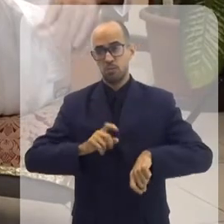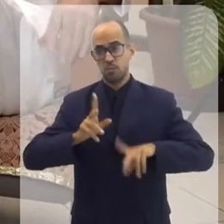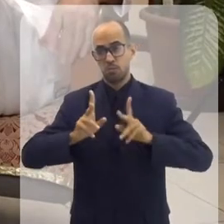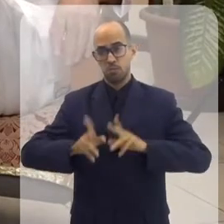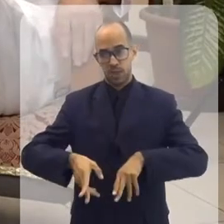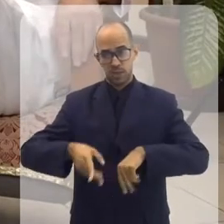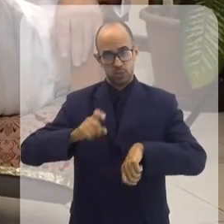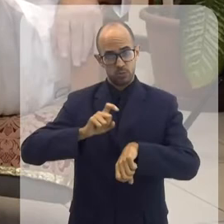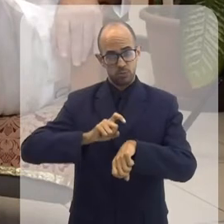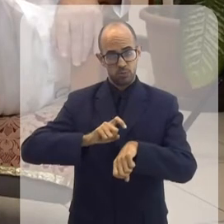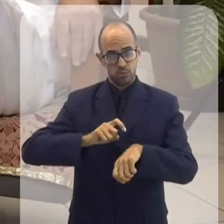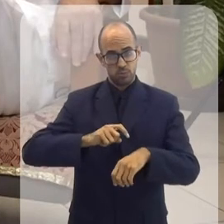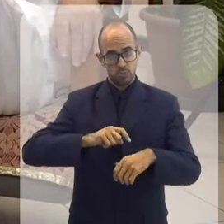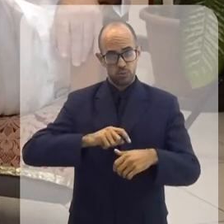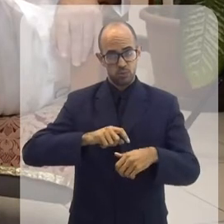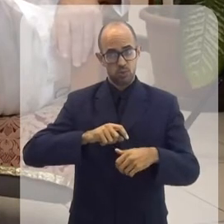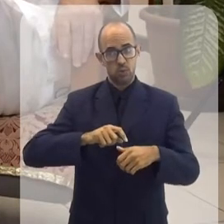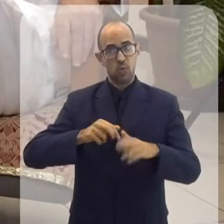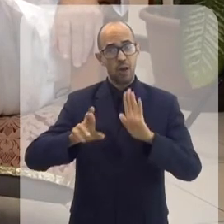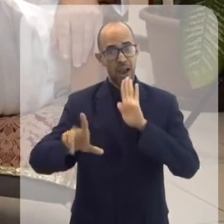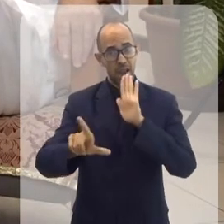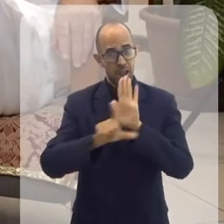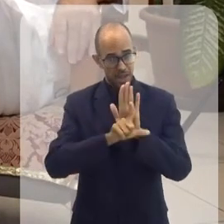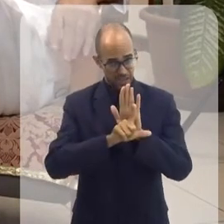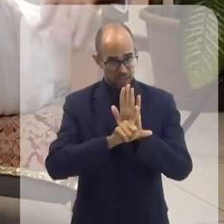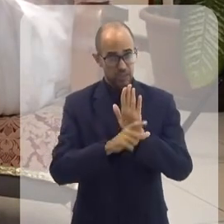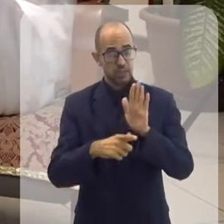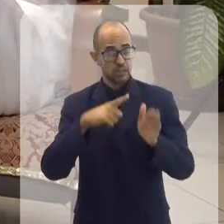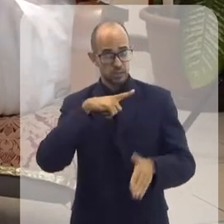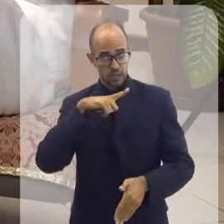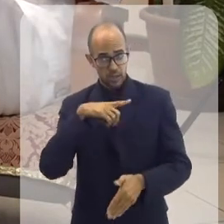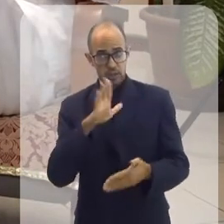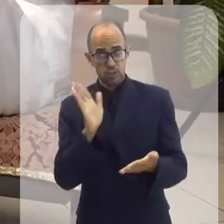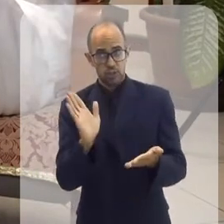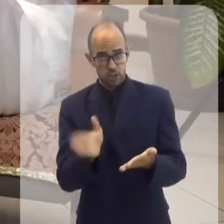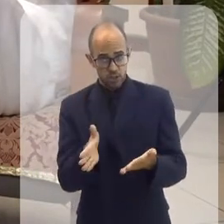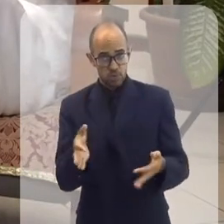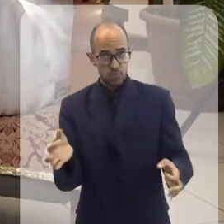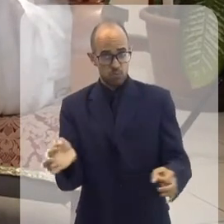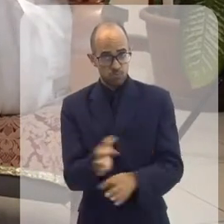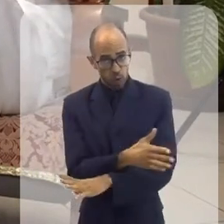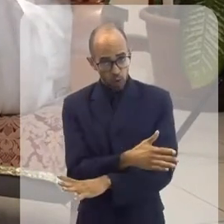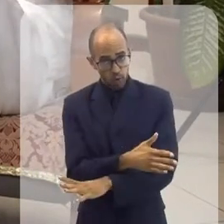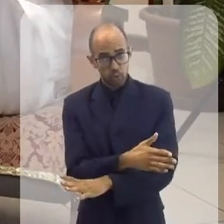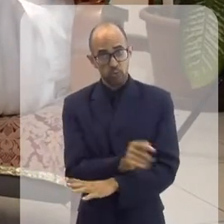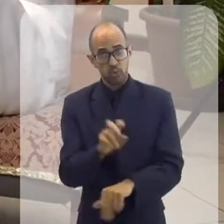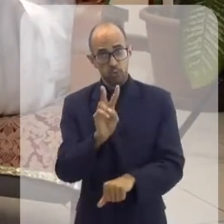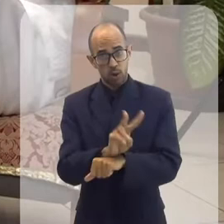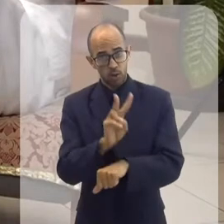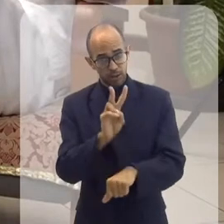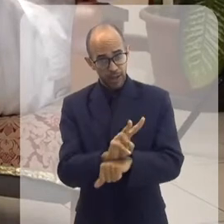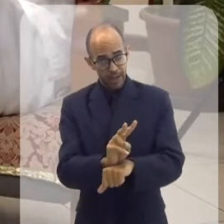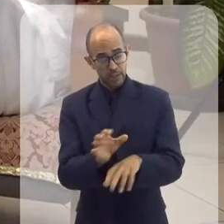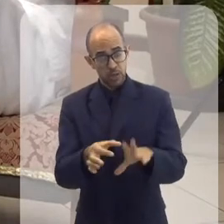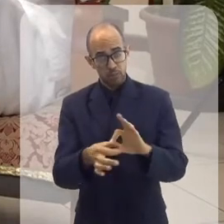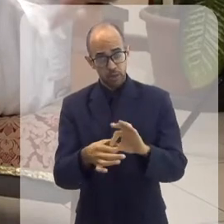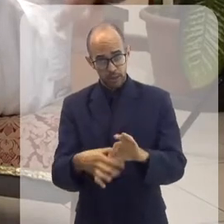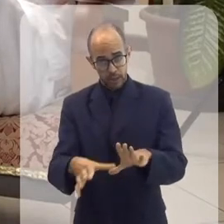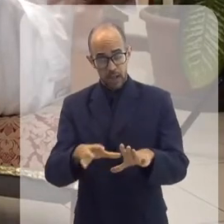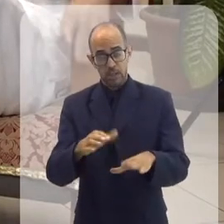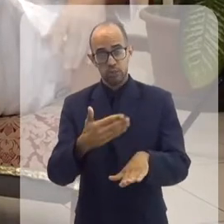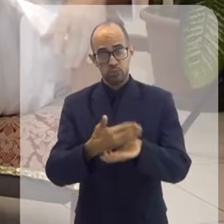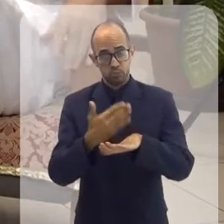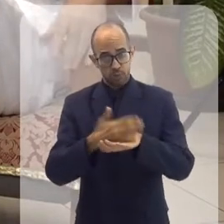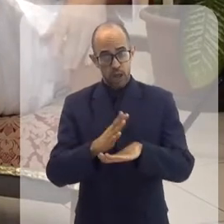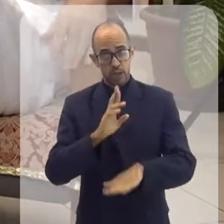que apesar de existirem vários Marcos regulatórios leis que protegem a liberdade de